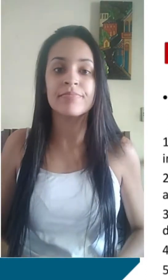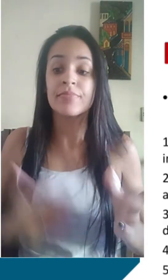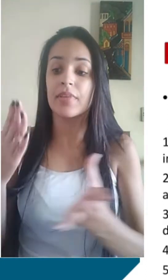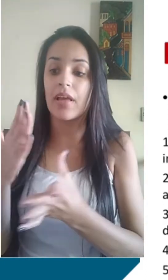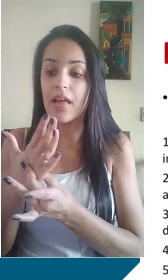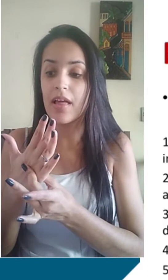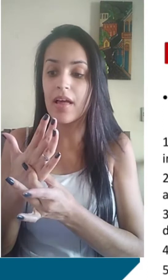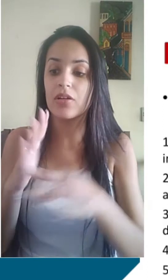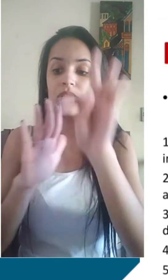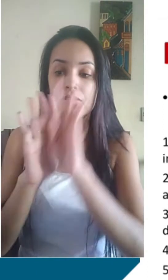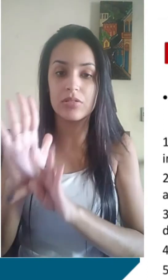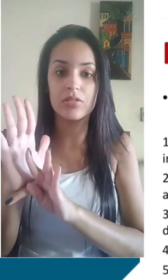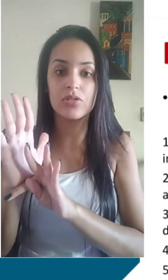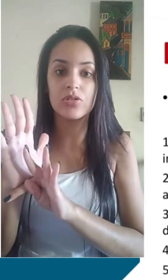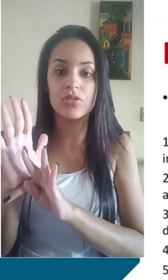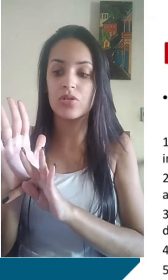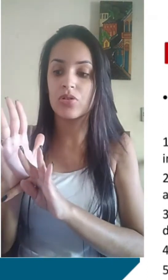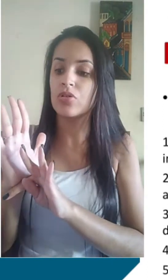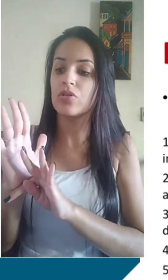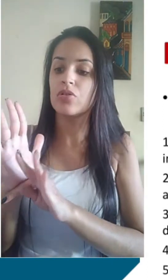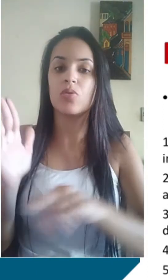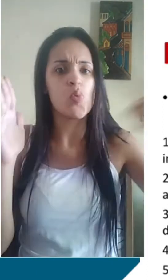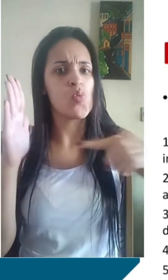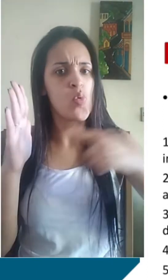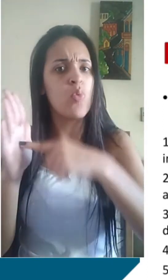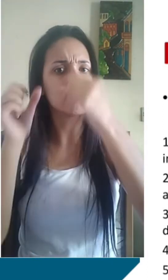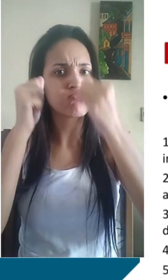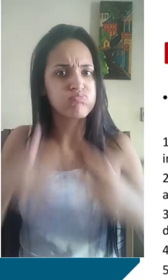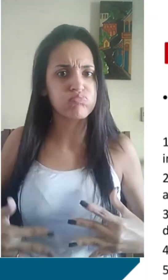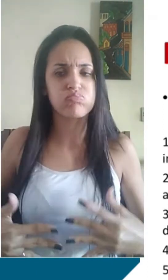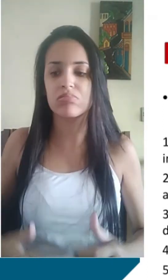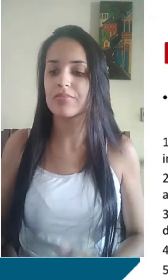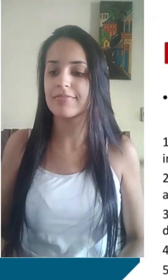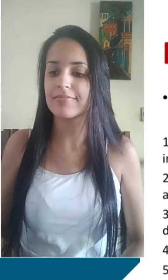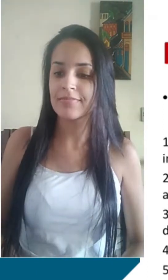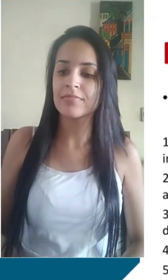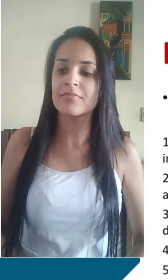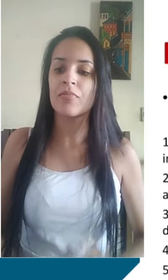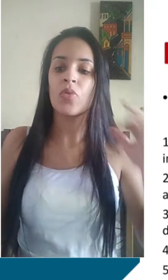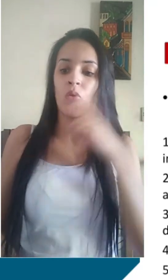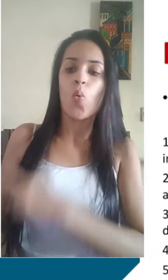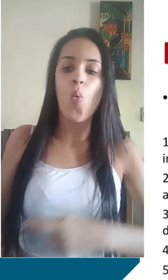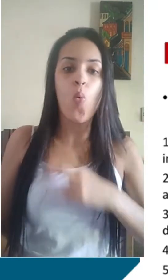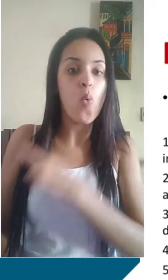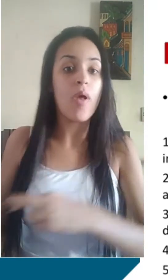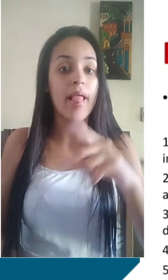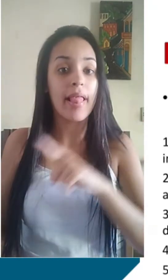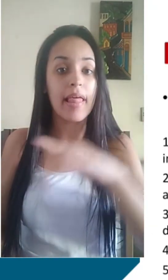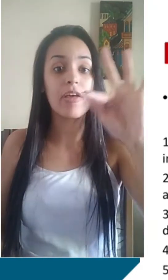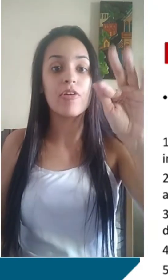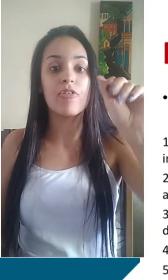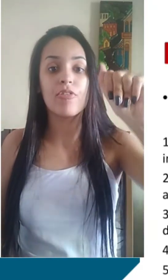romantismo. No realismo, os textos eram expressão da objetividade e detalhismo.